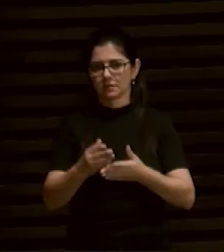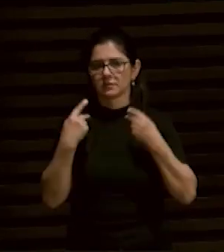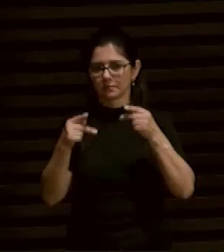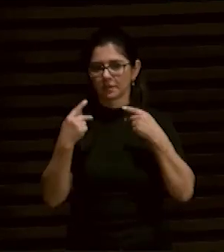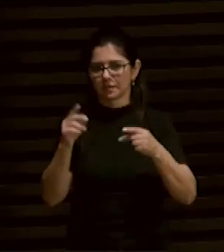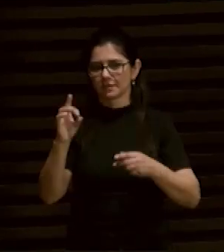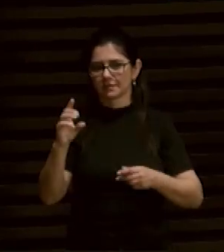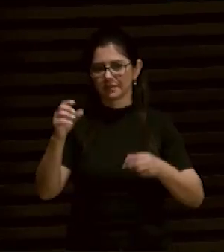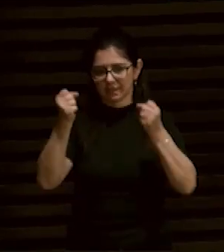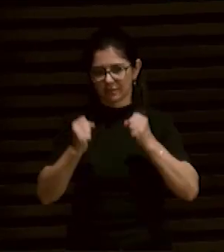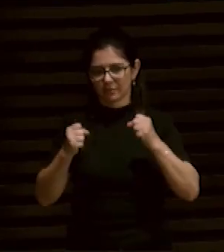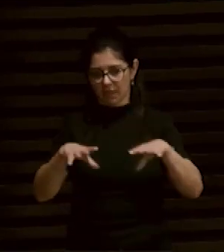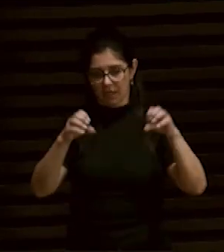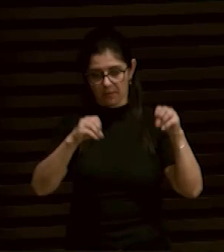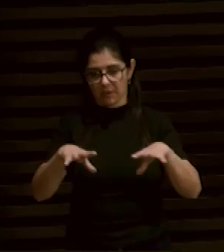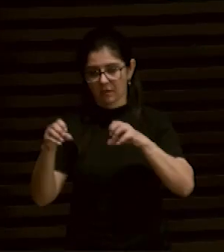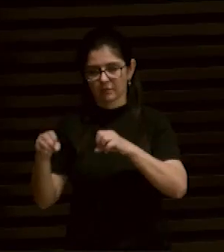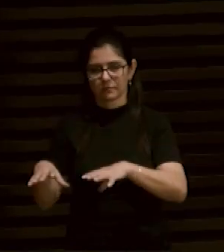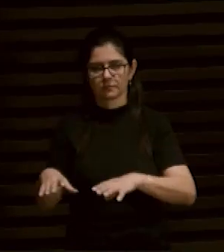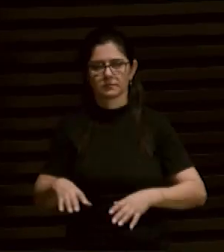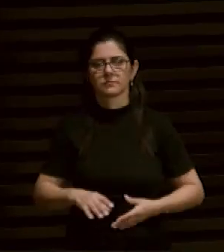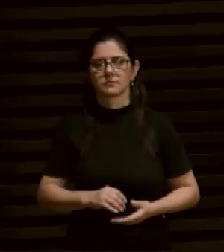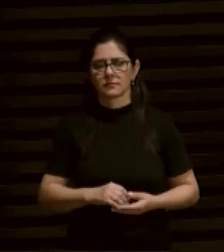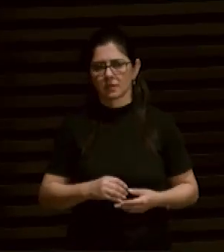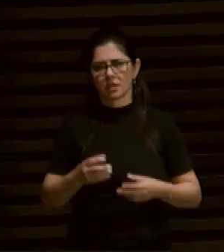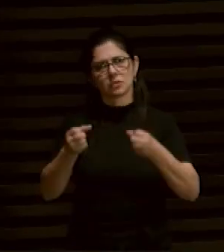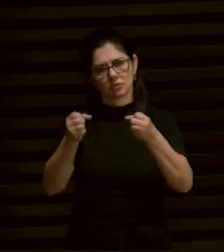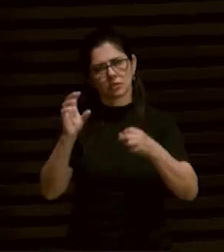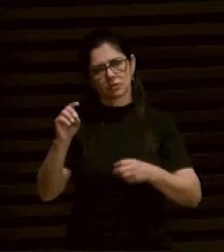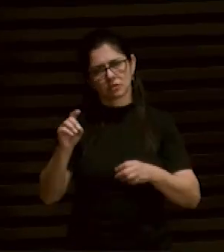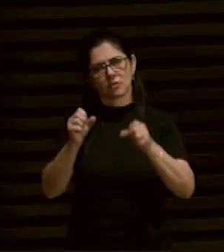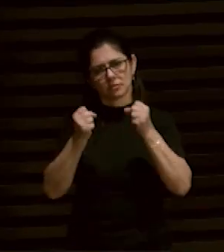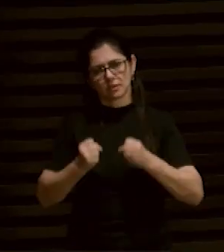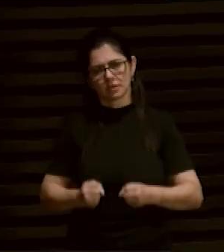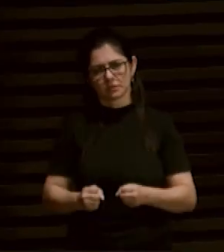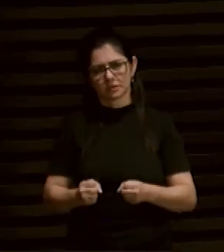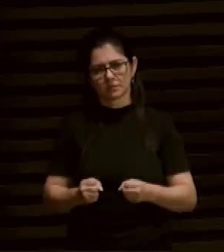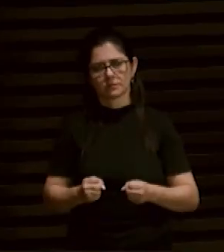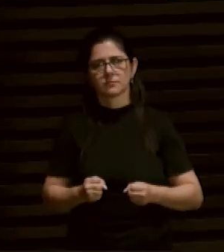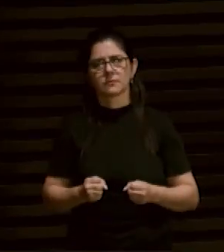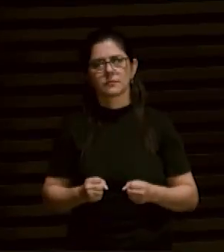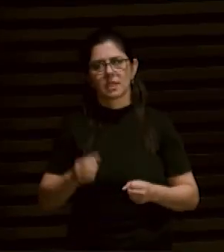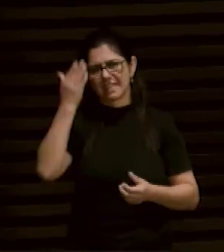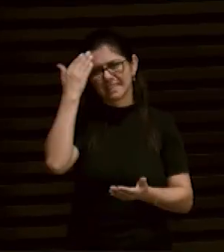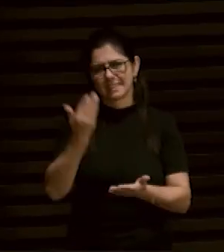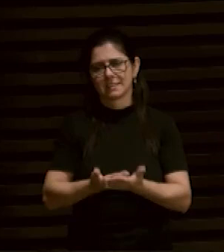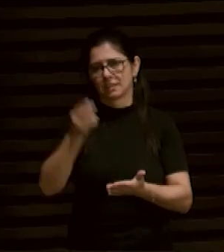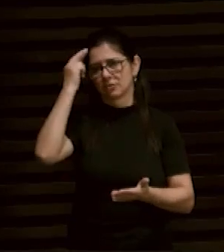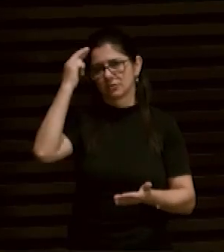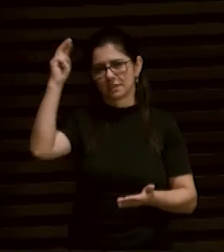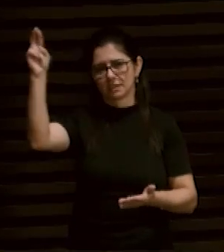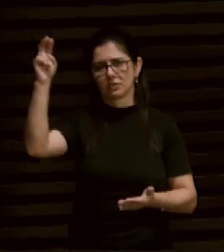meus irmãos, nós só poderemos estar reunidos como hoje, crendo no Senhor, porque em